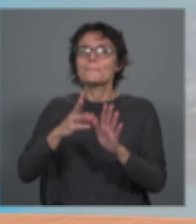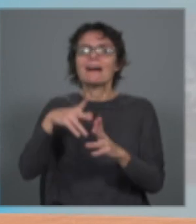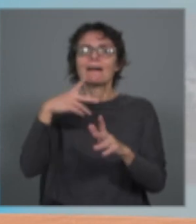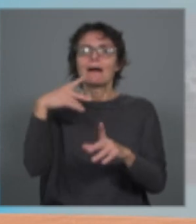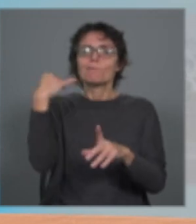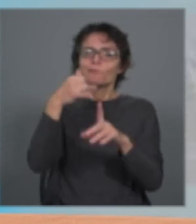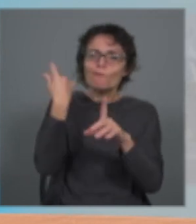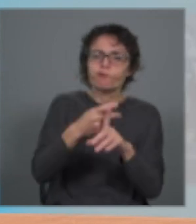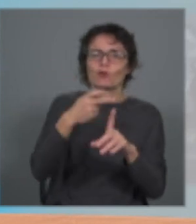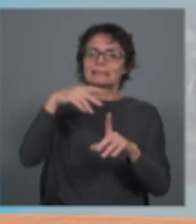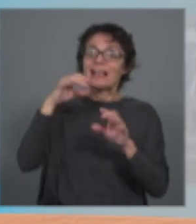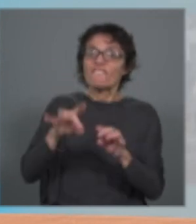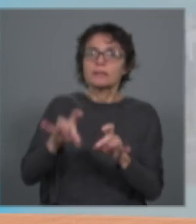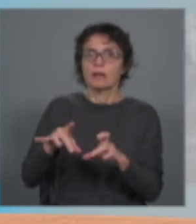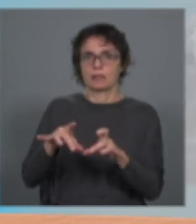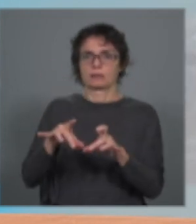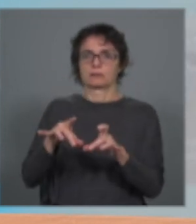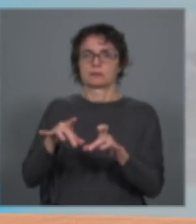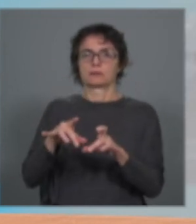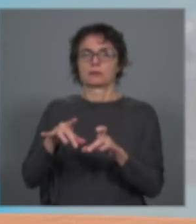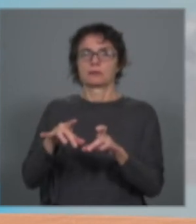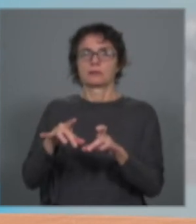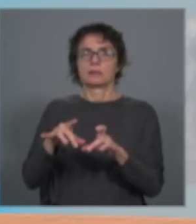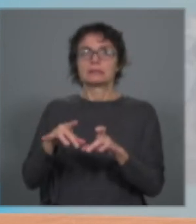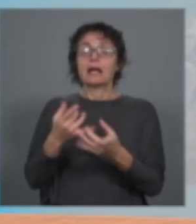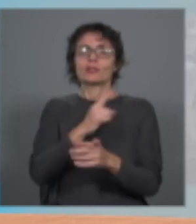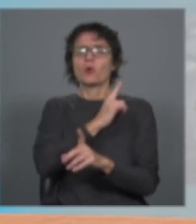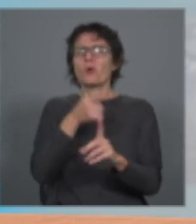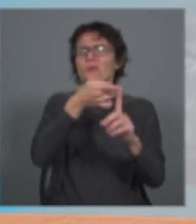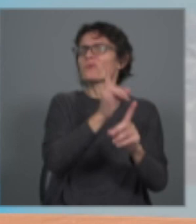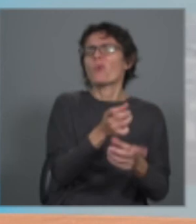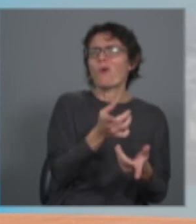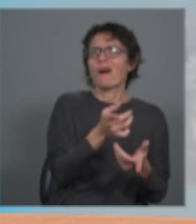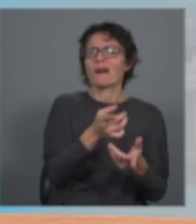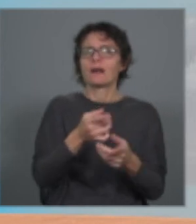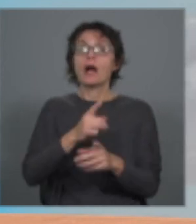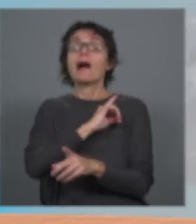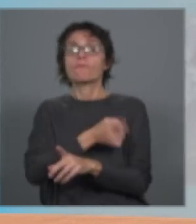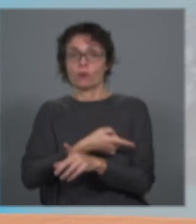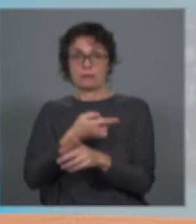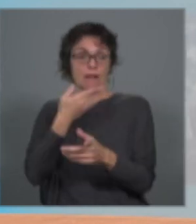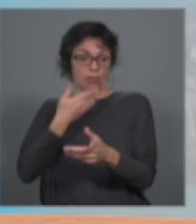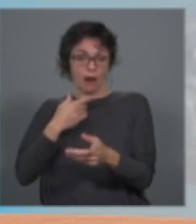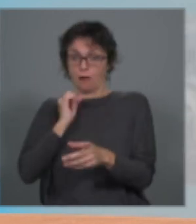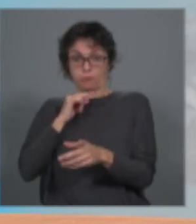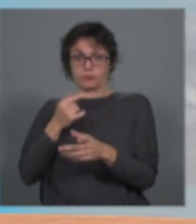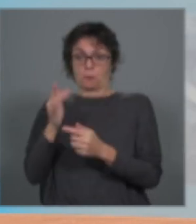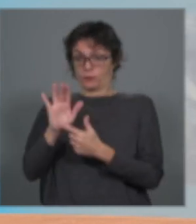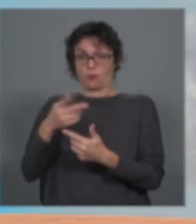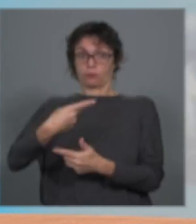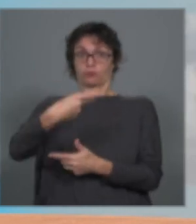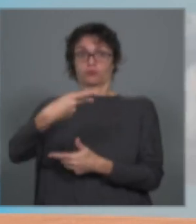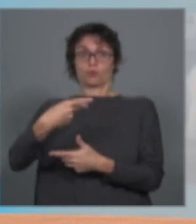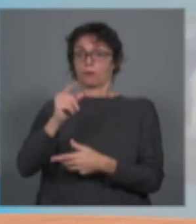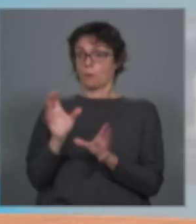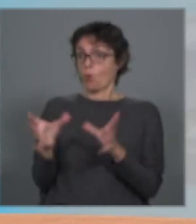força com que objetivo? É a força que nos permite estar aqui, nós os dois, a equipa que